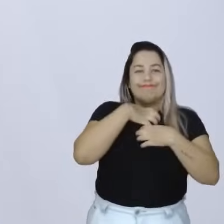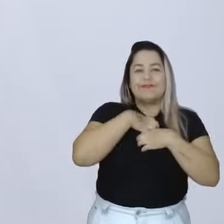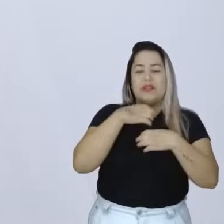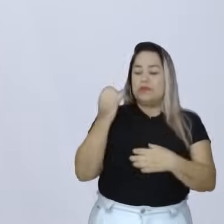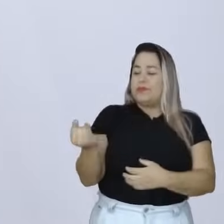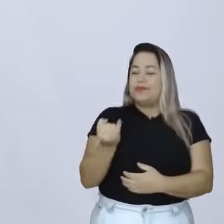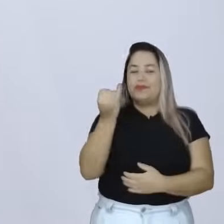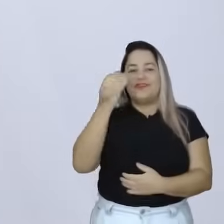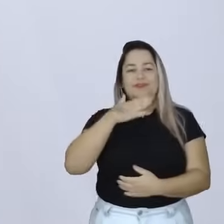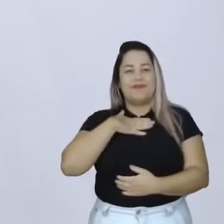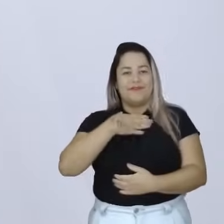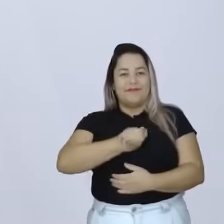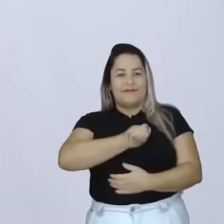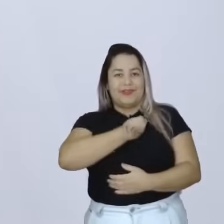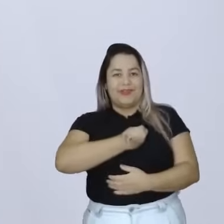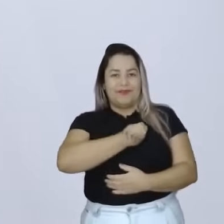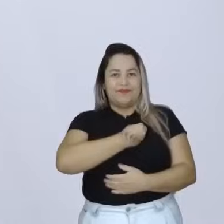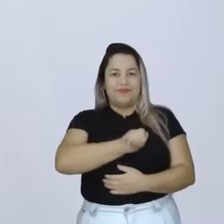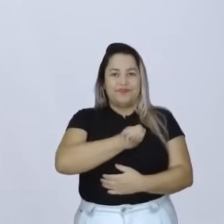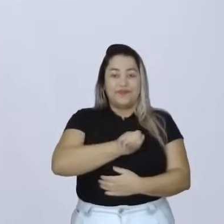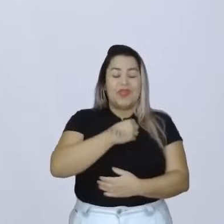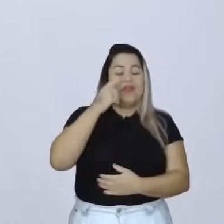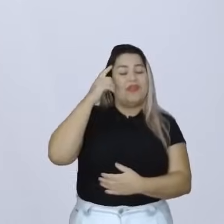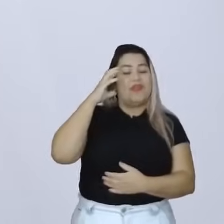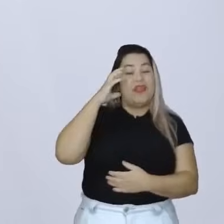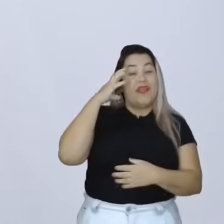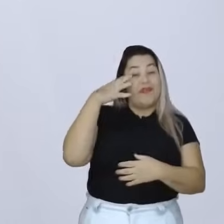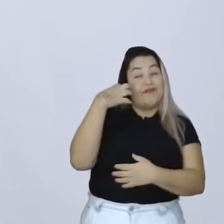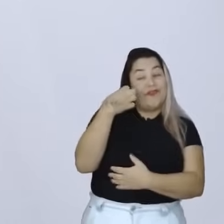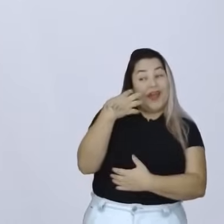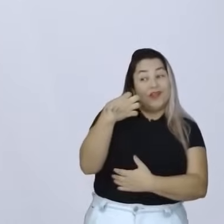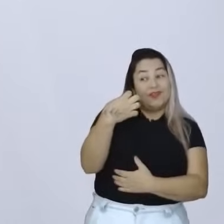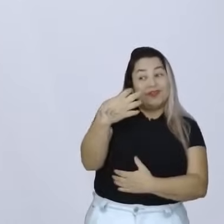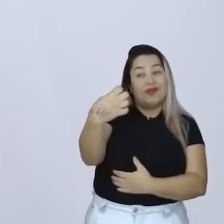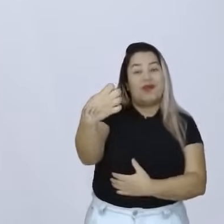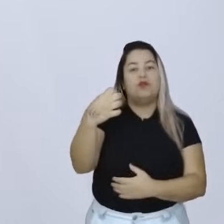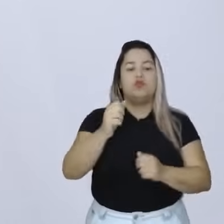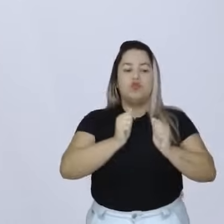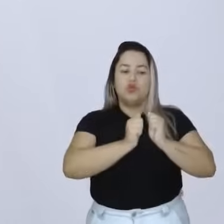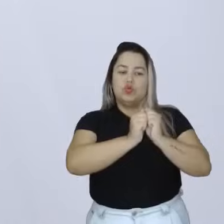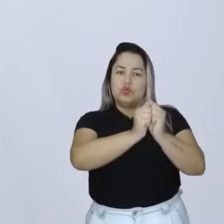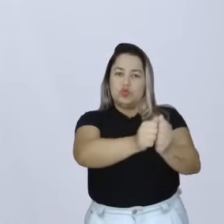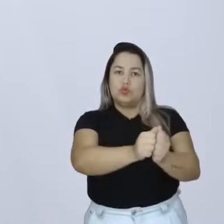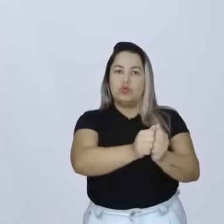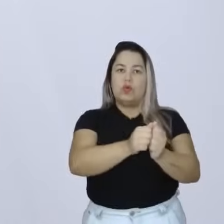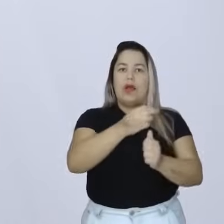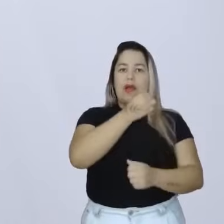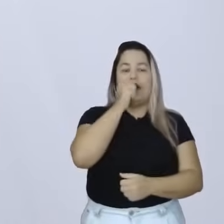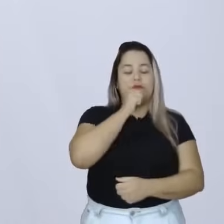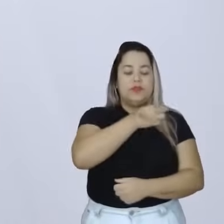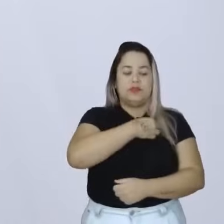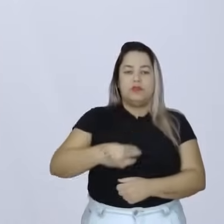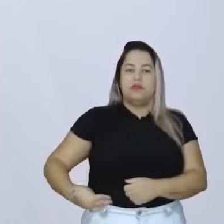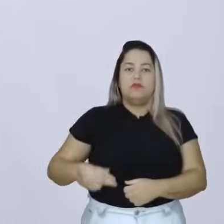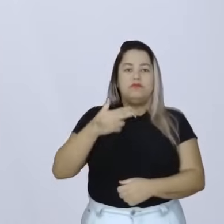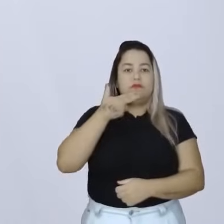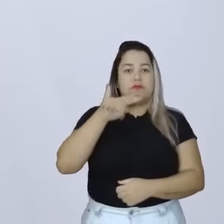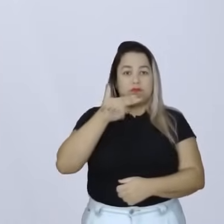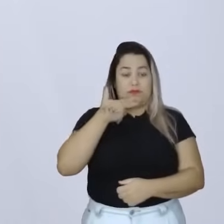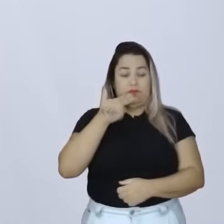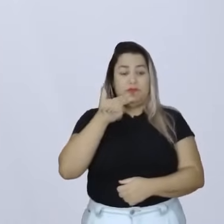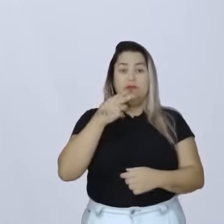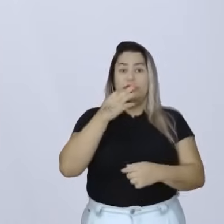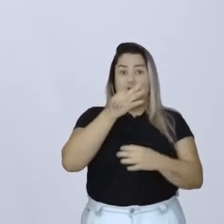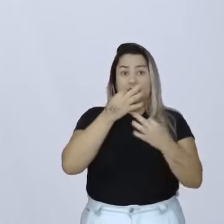da minha vida, de poder viajar esse Brasil ao lado da ministra Simone Tebet e dos técnicos e